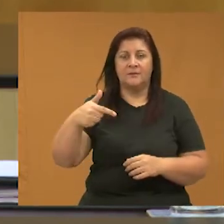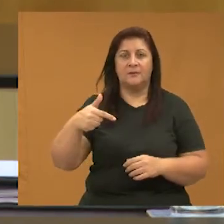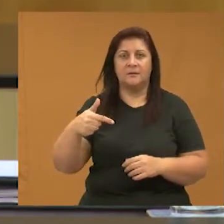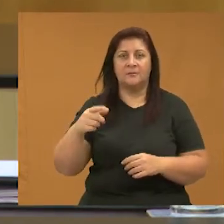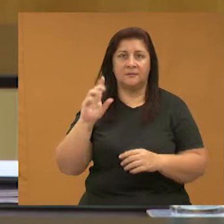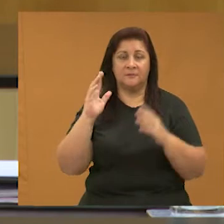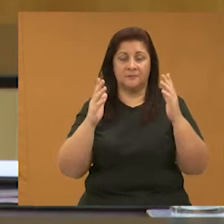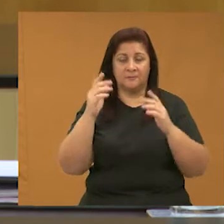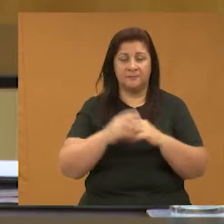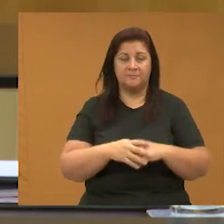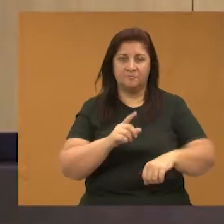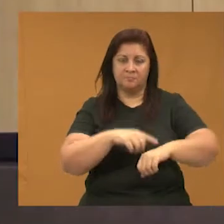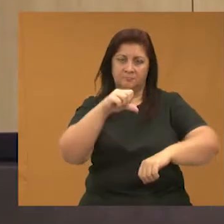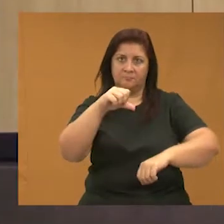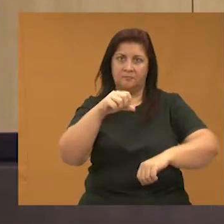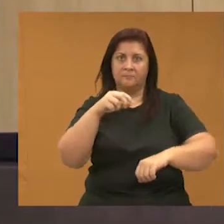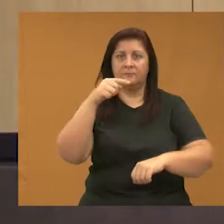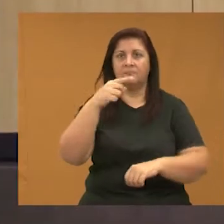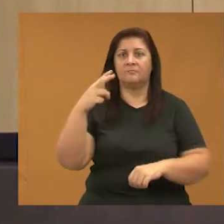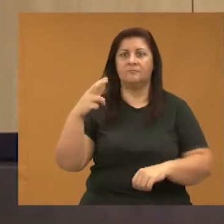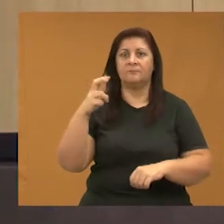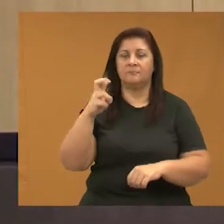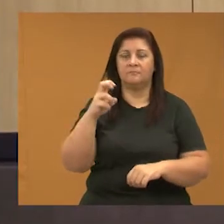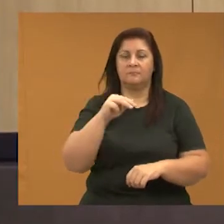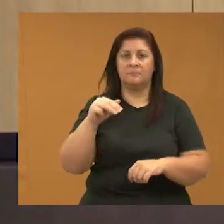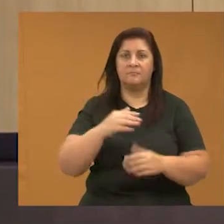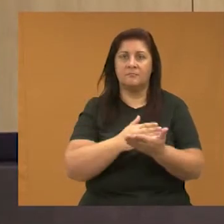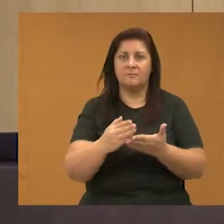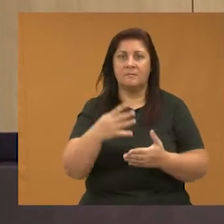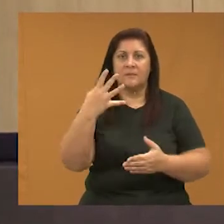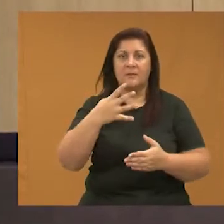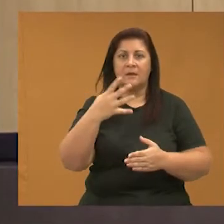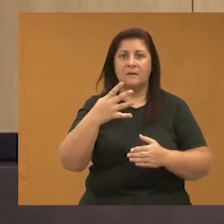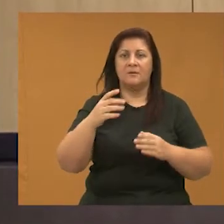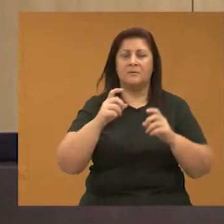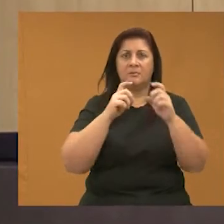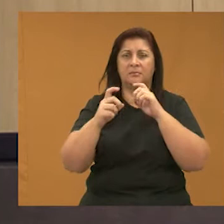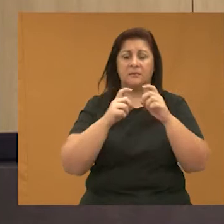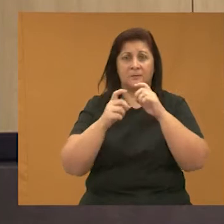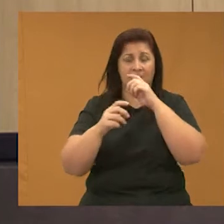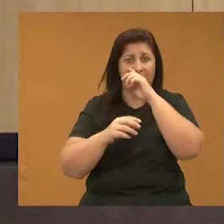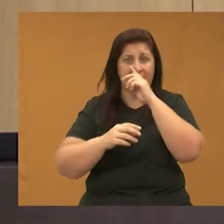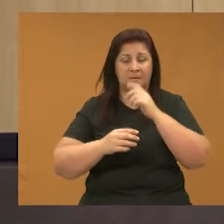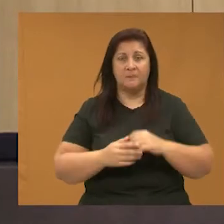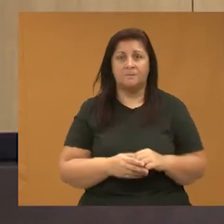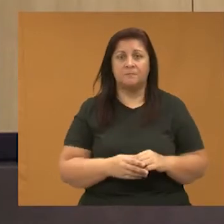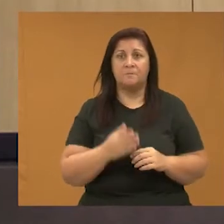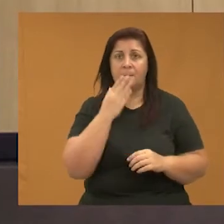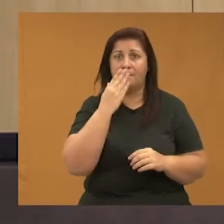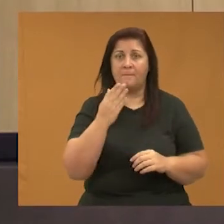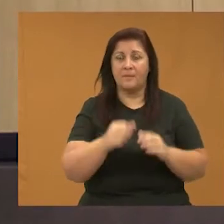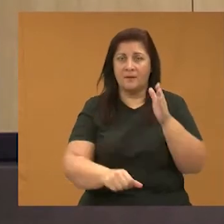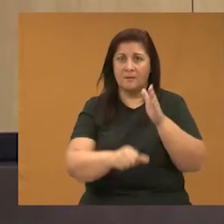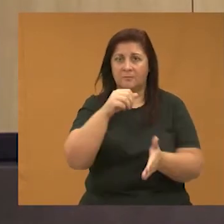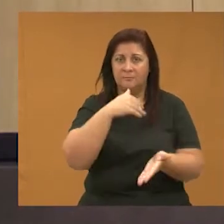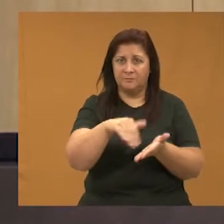às 9 horas e 15 minutos, para darmos início à quarta sessão ordinária do ano de 2019, solicito ao